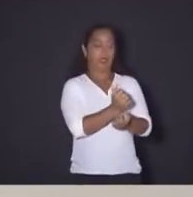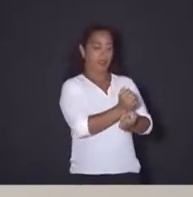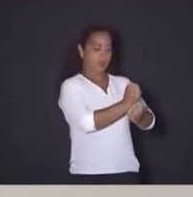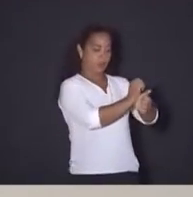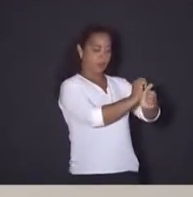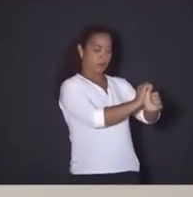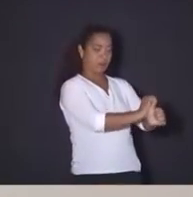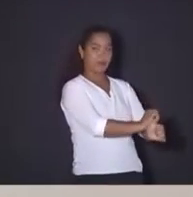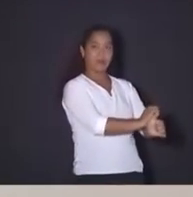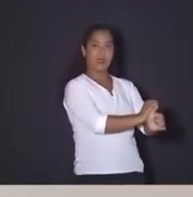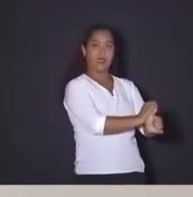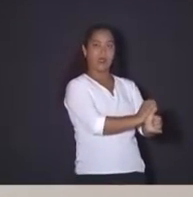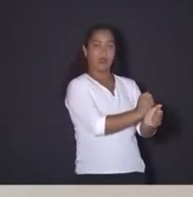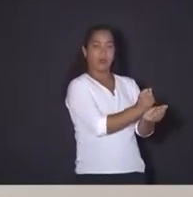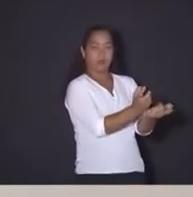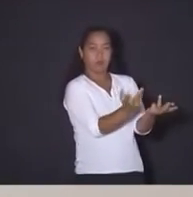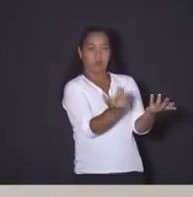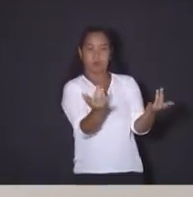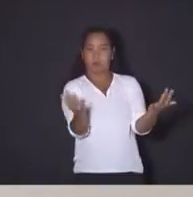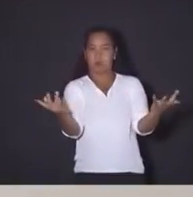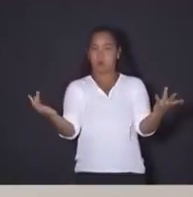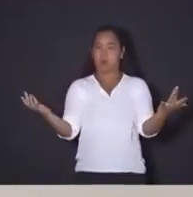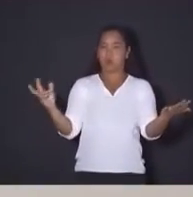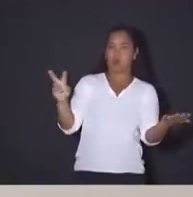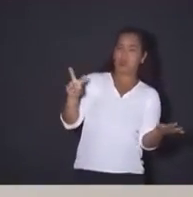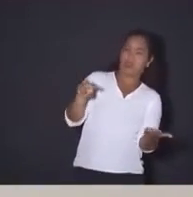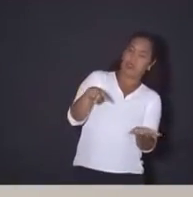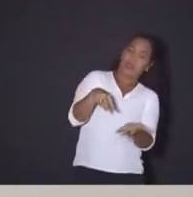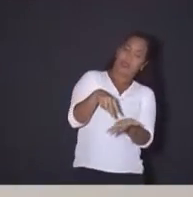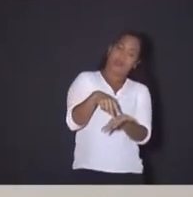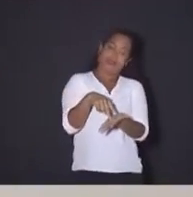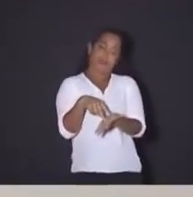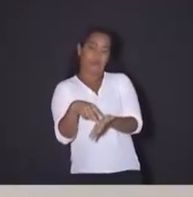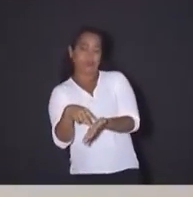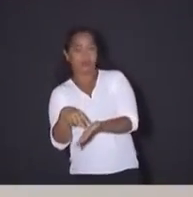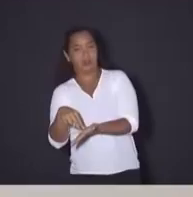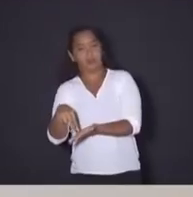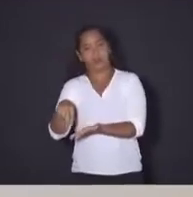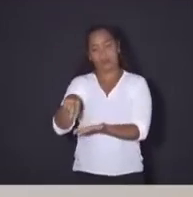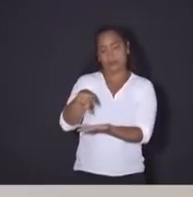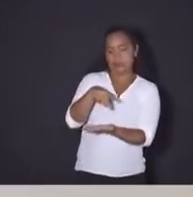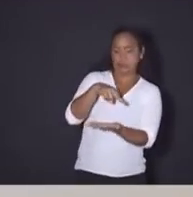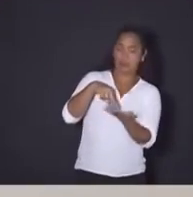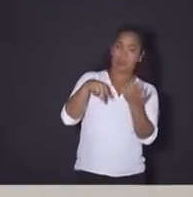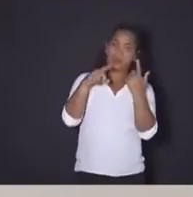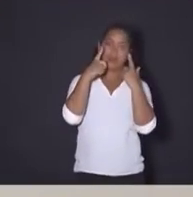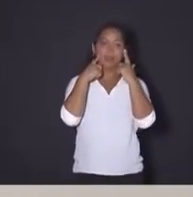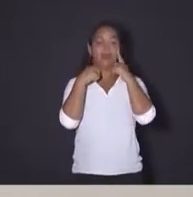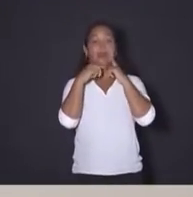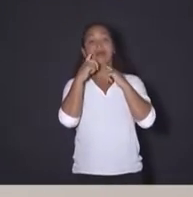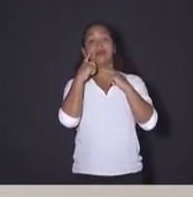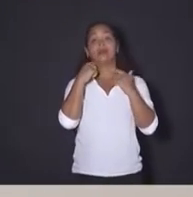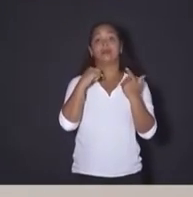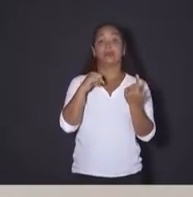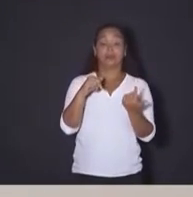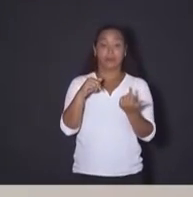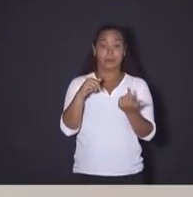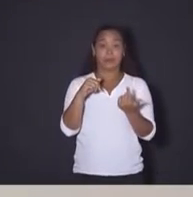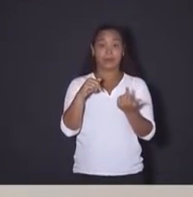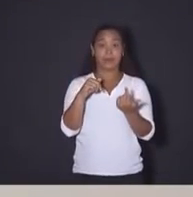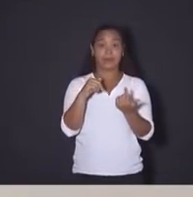cadeia a multidão faminta cambaleia e chora e dança ali supere